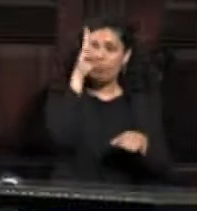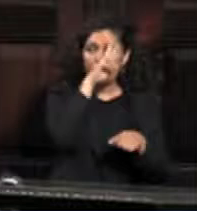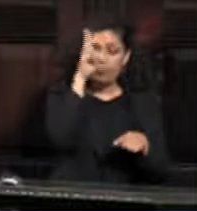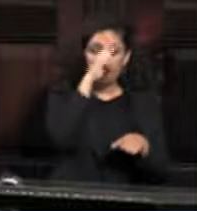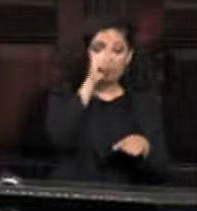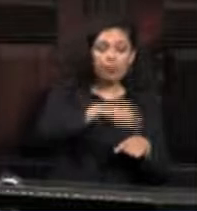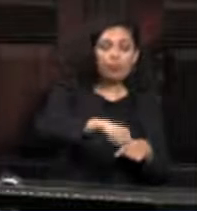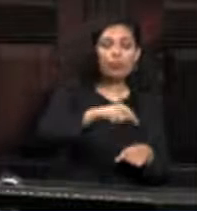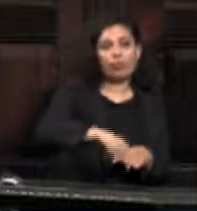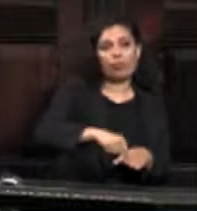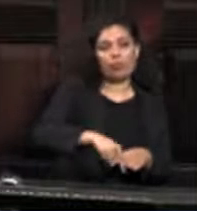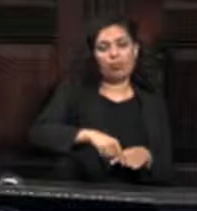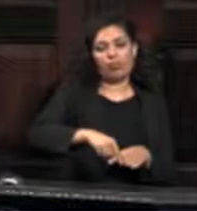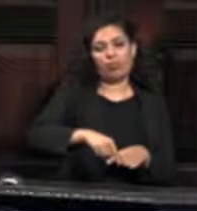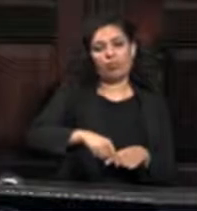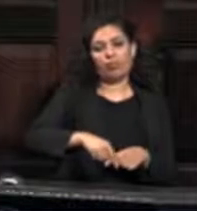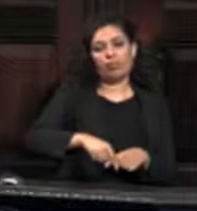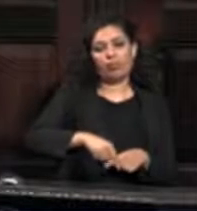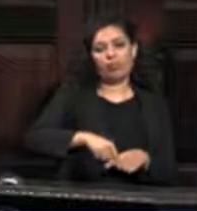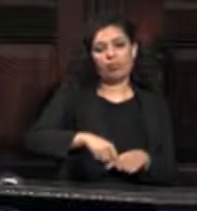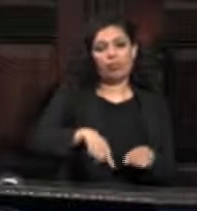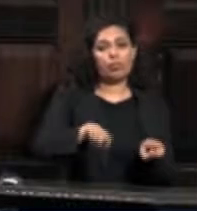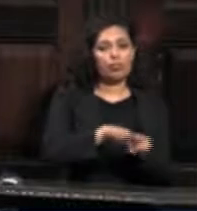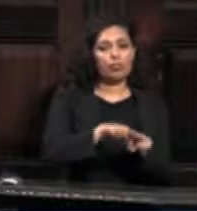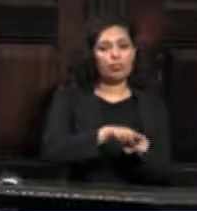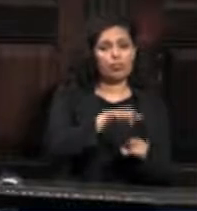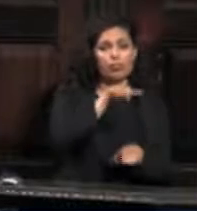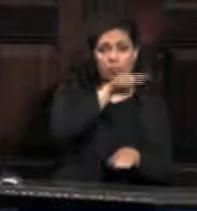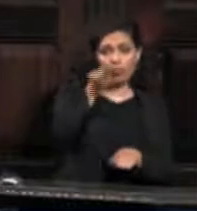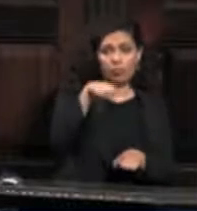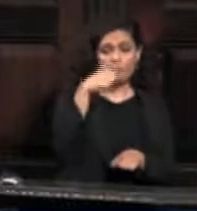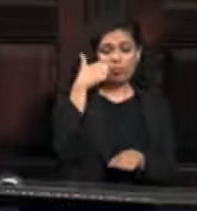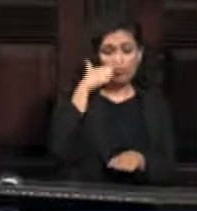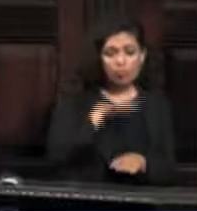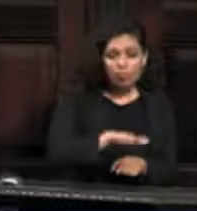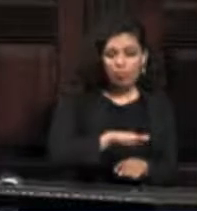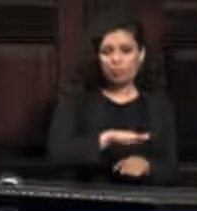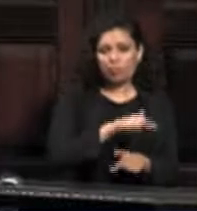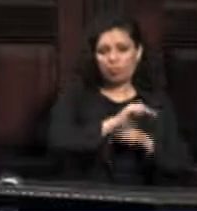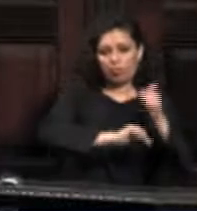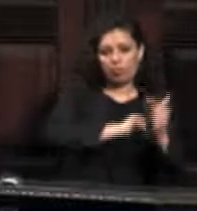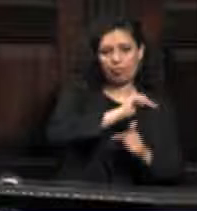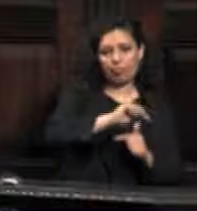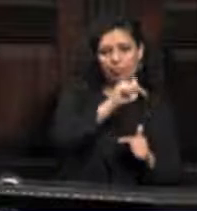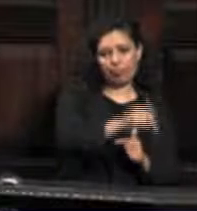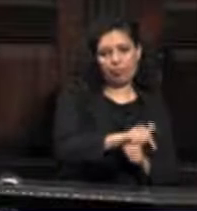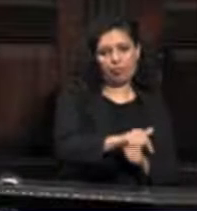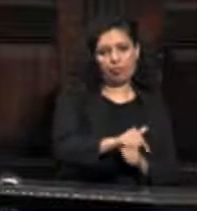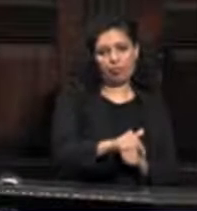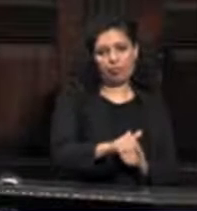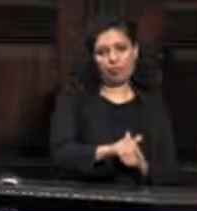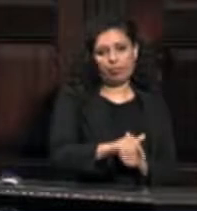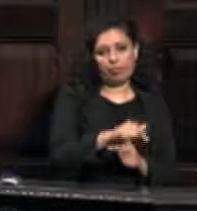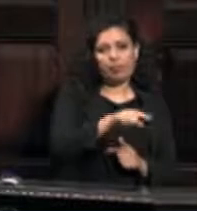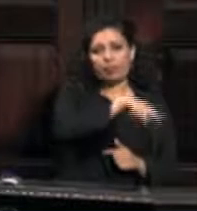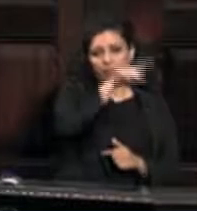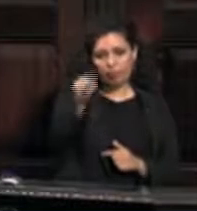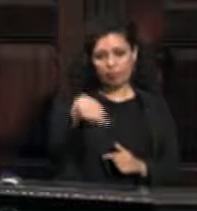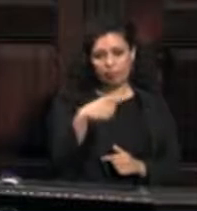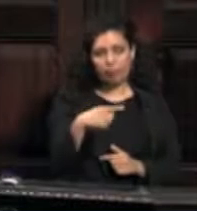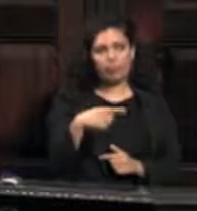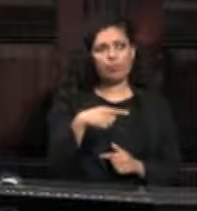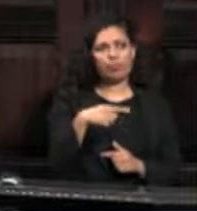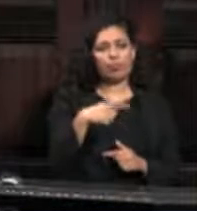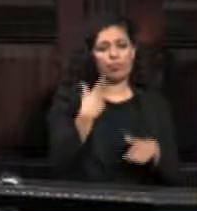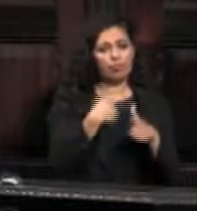por ser histórico, é um espaço que eles conquistaram ao longo do tempo. Eles vêm antes até da própria CADEG, e eles passam muitos